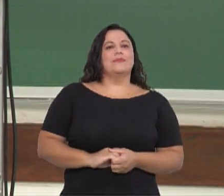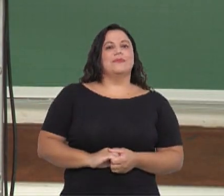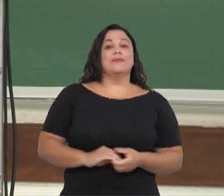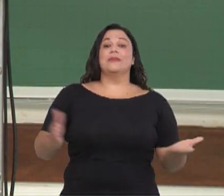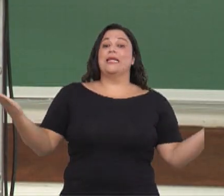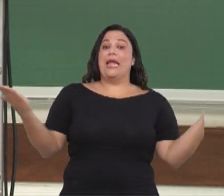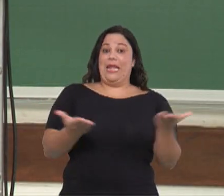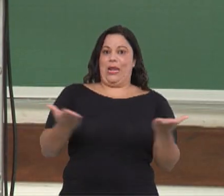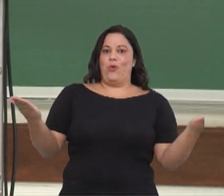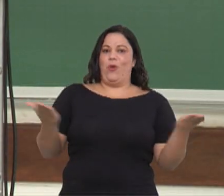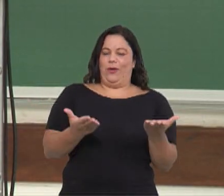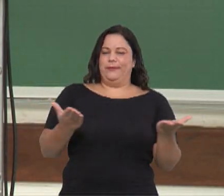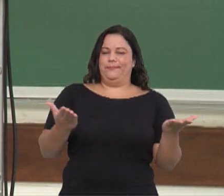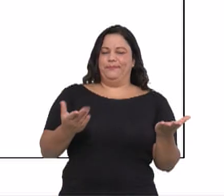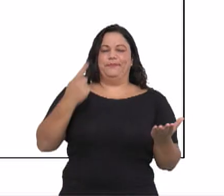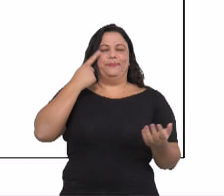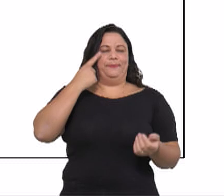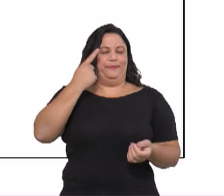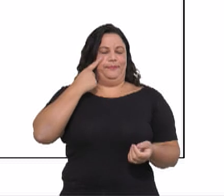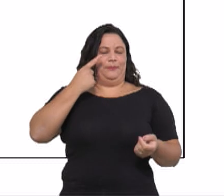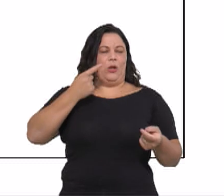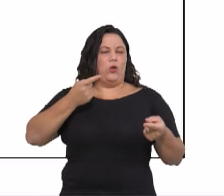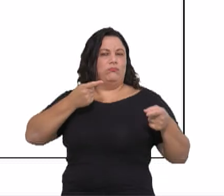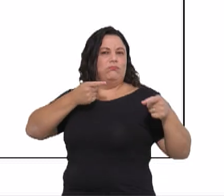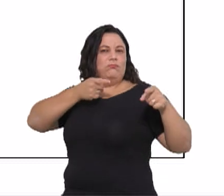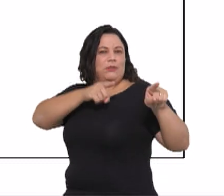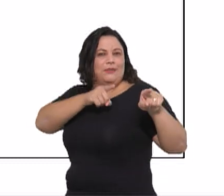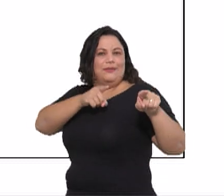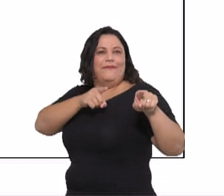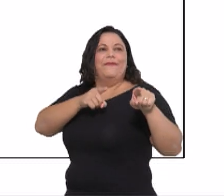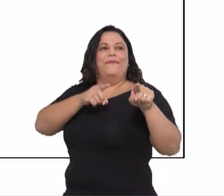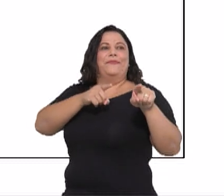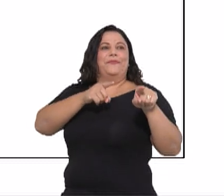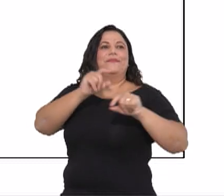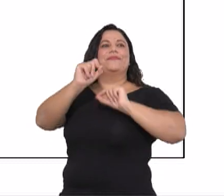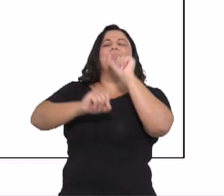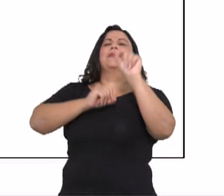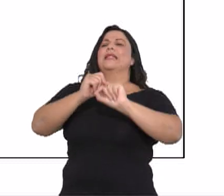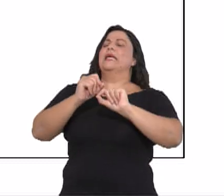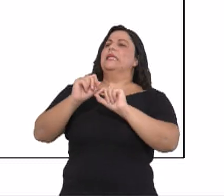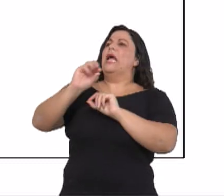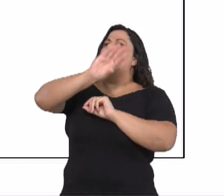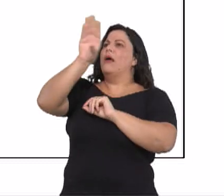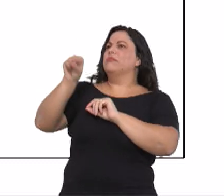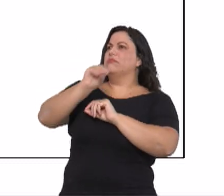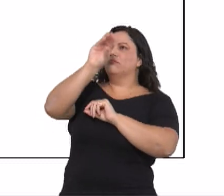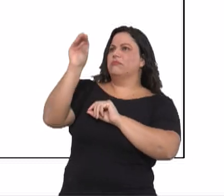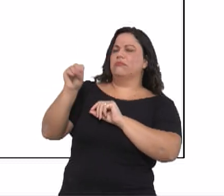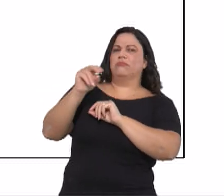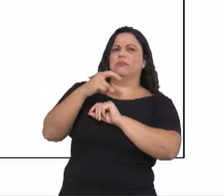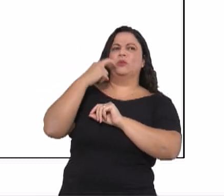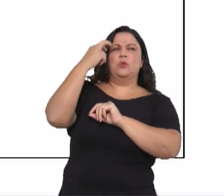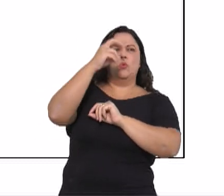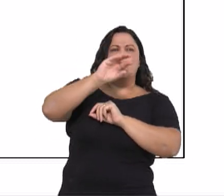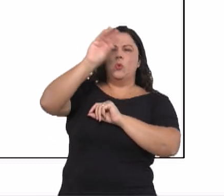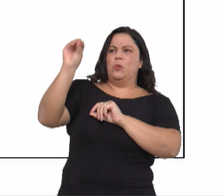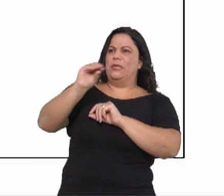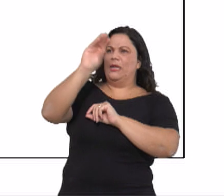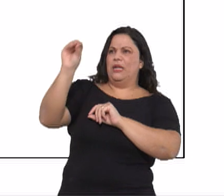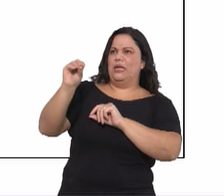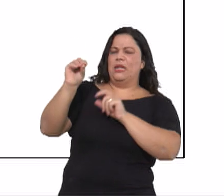E agora um desafio. Na oralidade, qual palavra muitas vezes se torna um